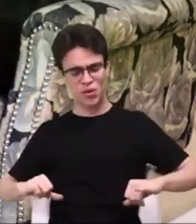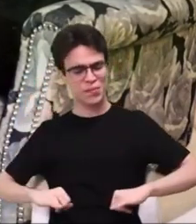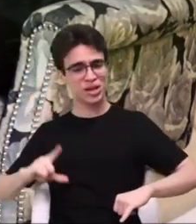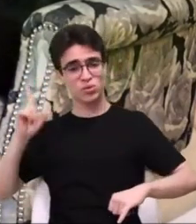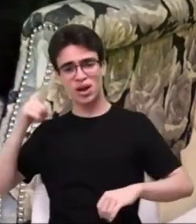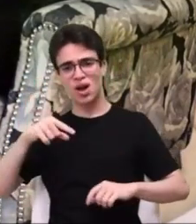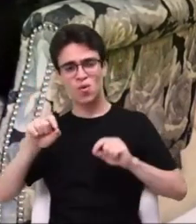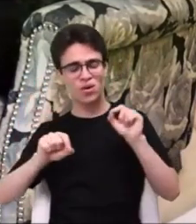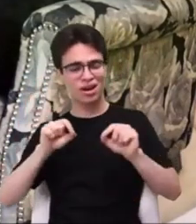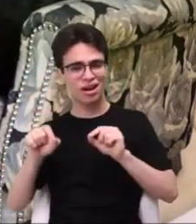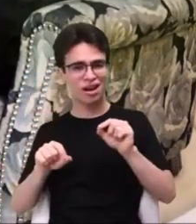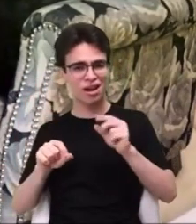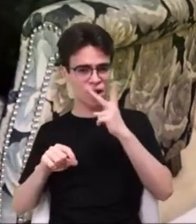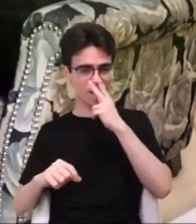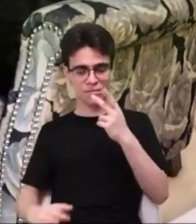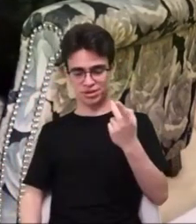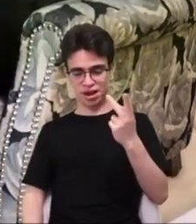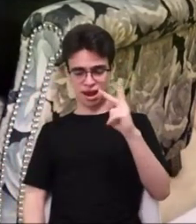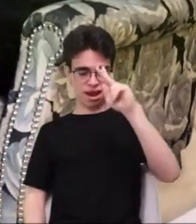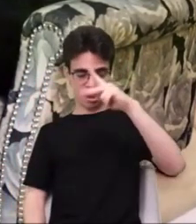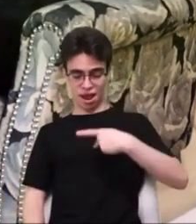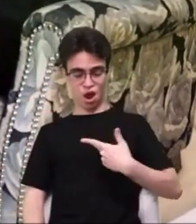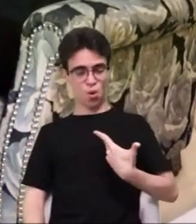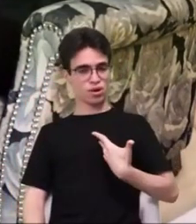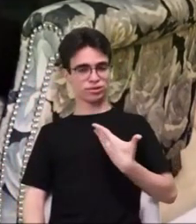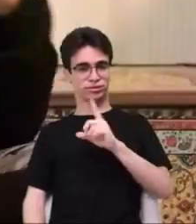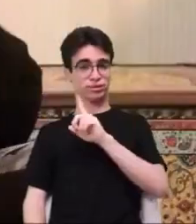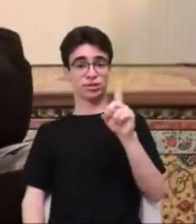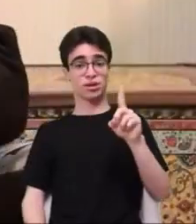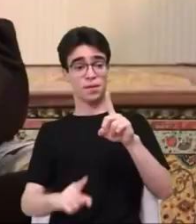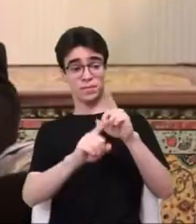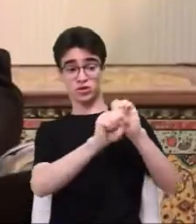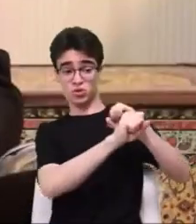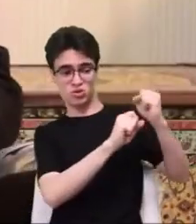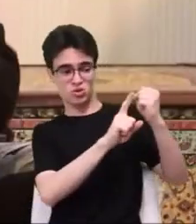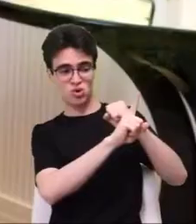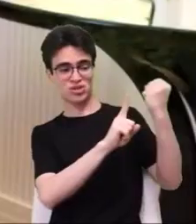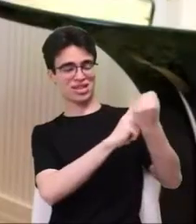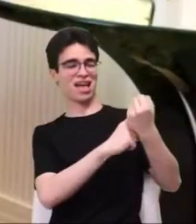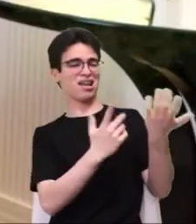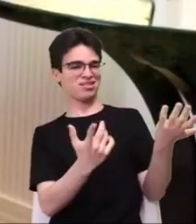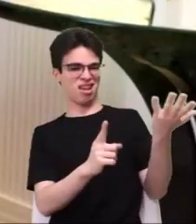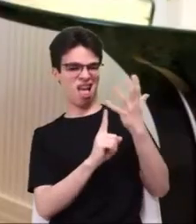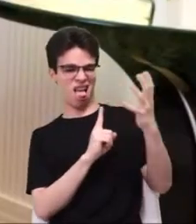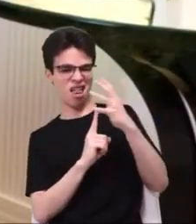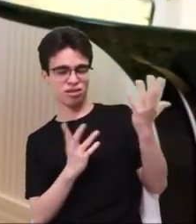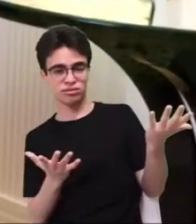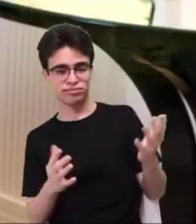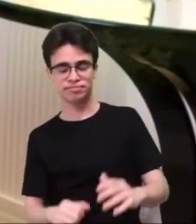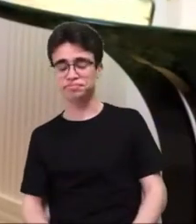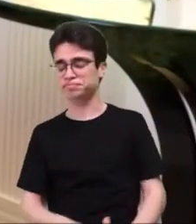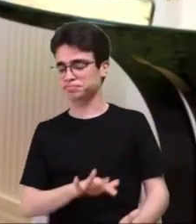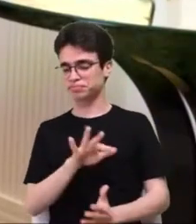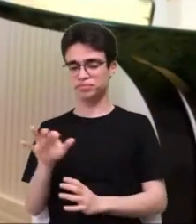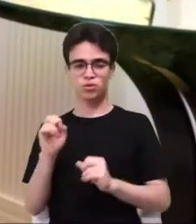é o eu da pessoa, e sim a sociedade homofóbica. Vamos pensar aqui,